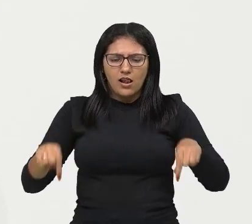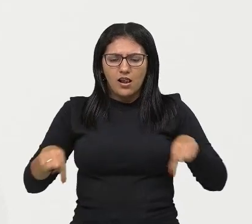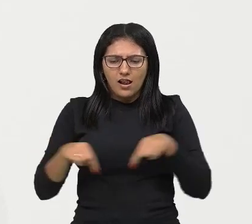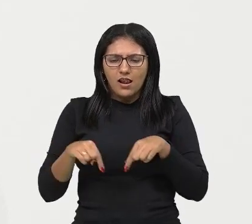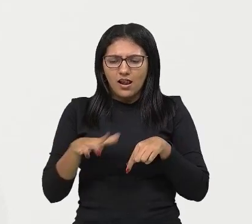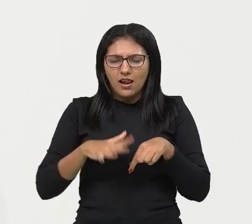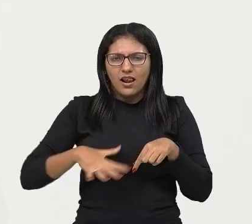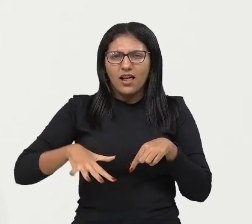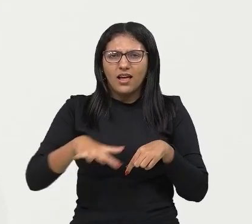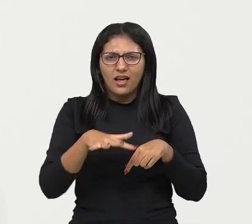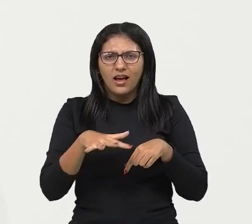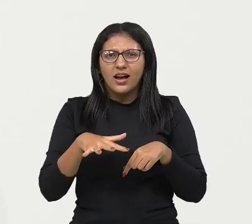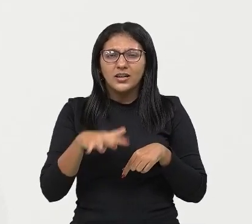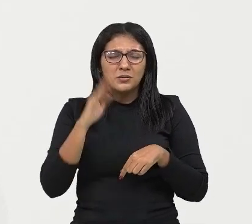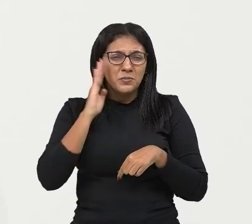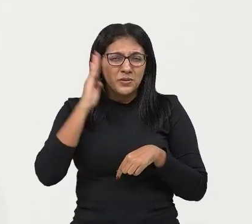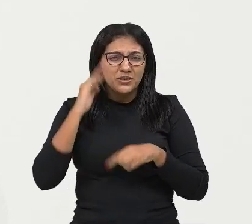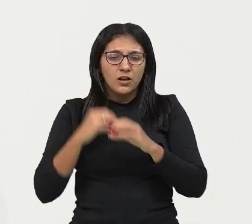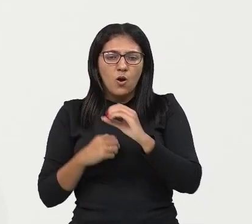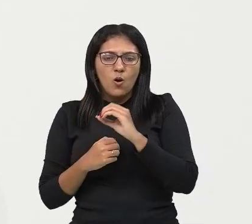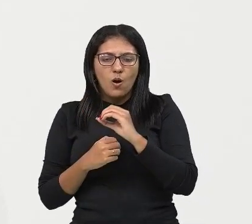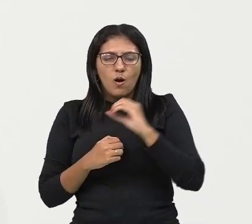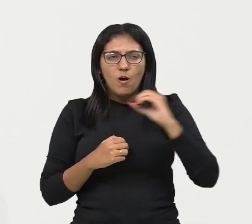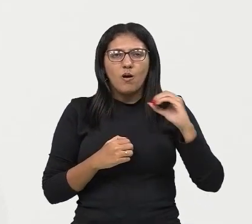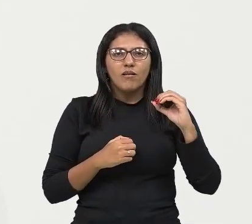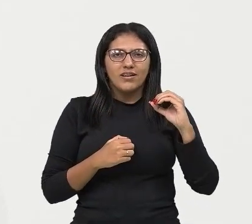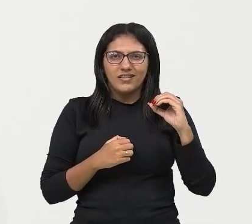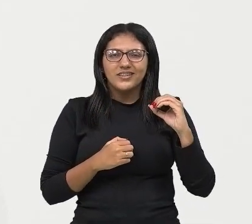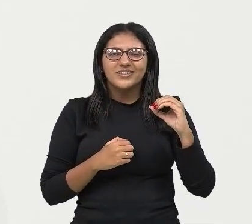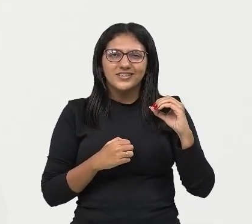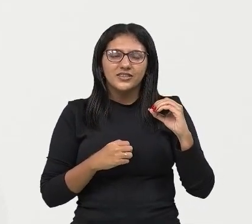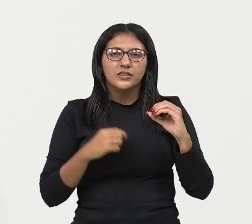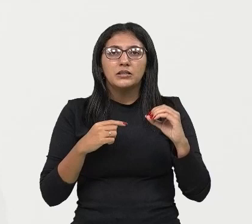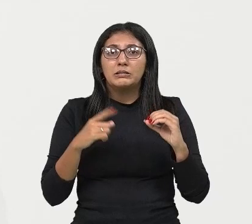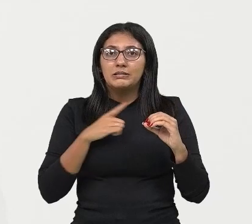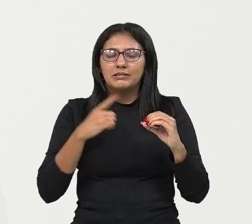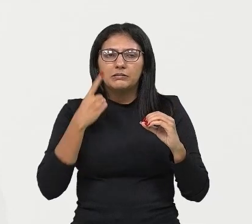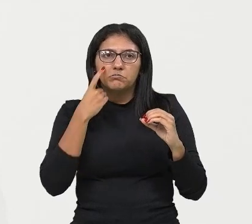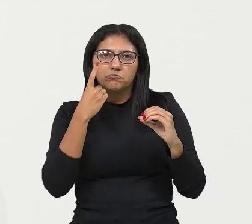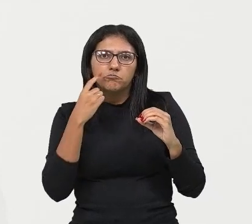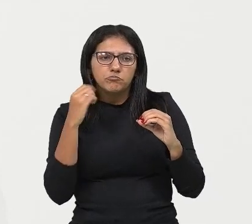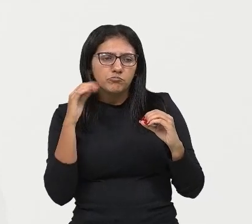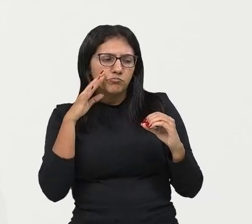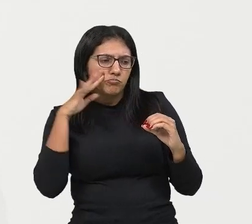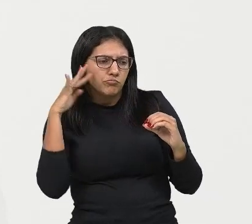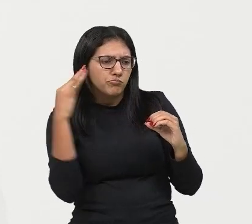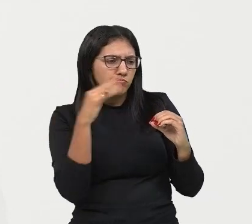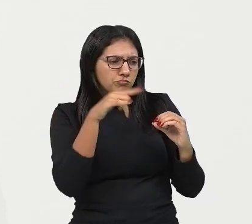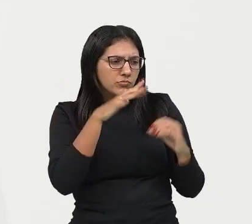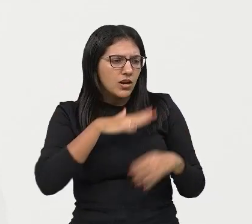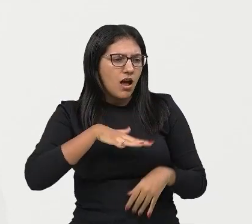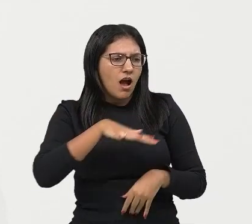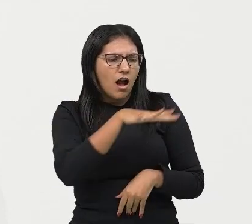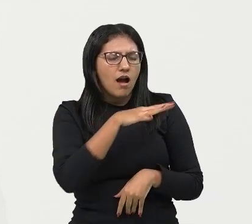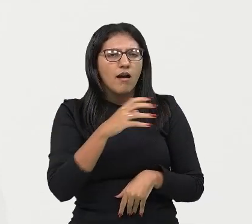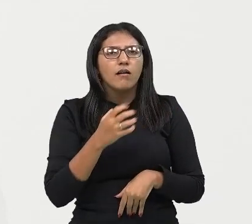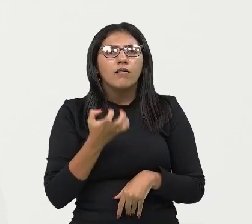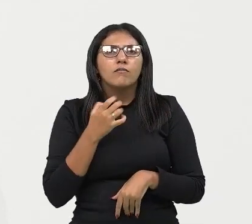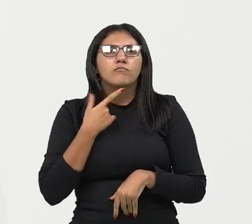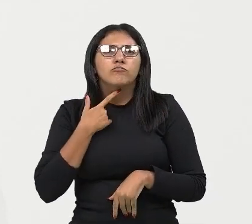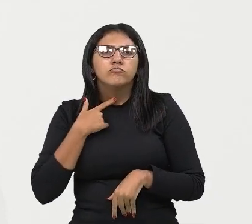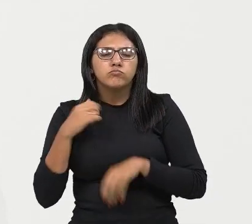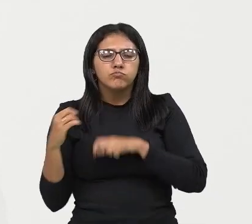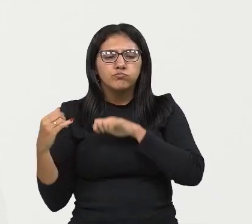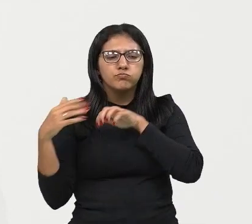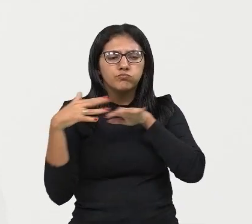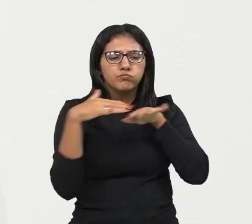o oeste do nosso país, que eles querem explorar cada vez mais, querem ganhar mais terras.